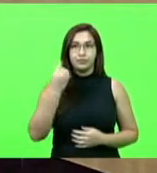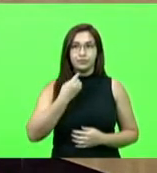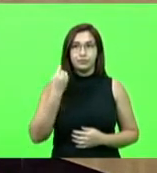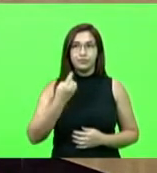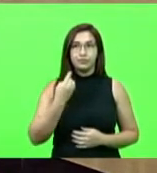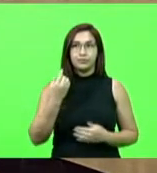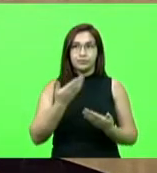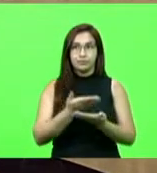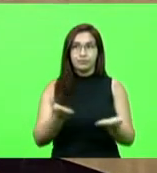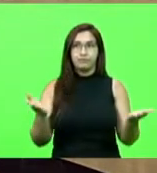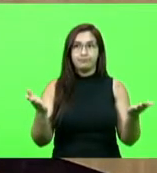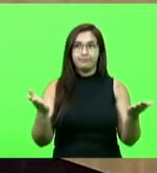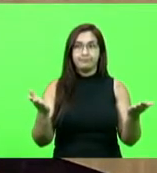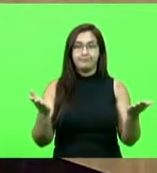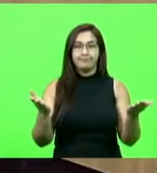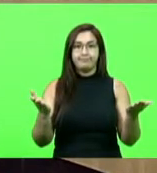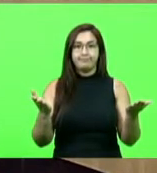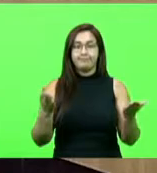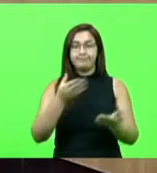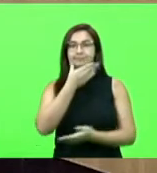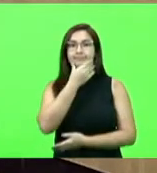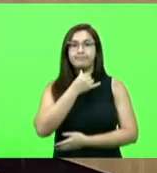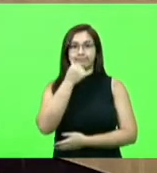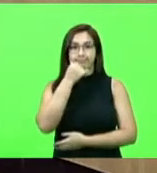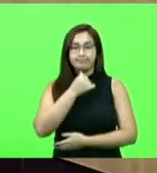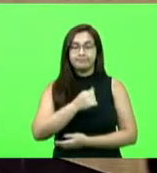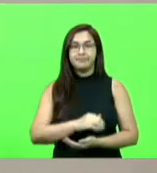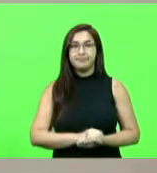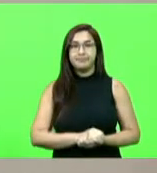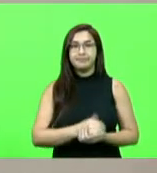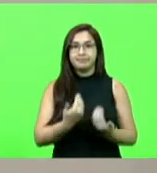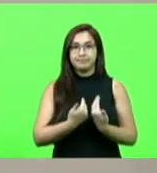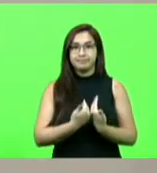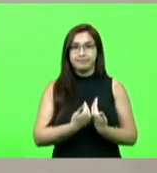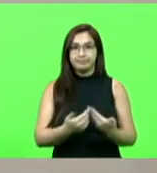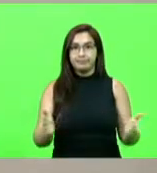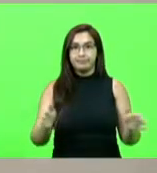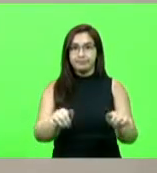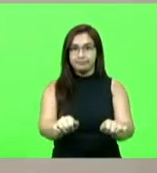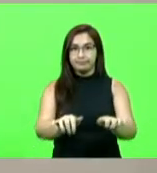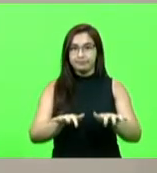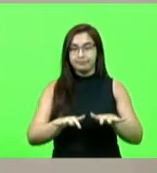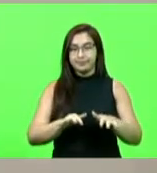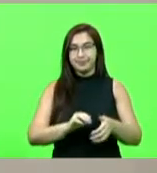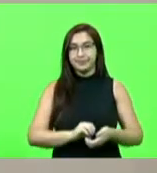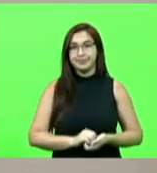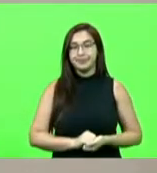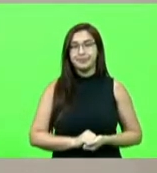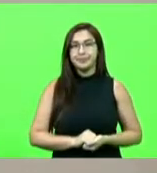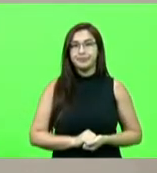Senhores deputados, senhoras deputadas, reaberta a sessão,